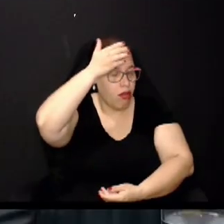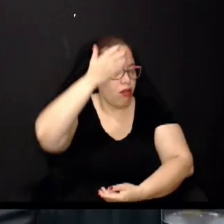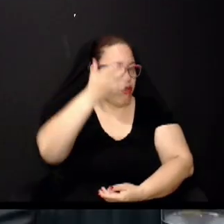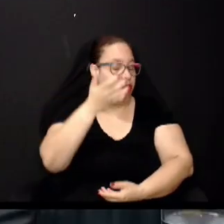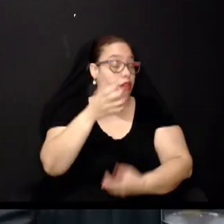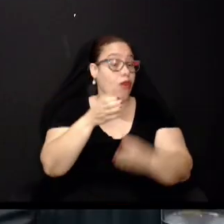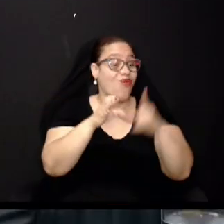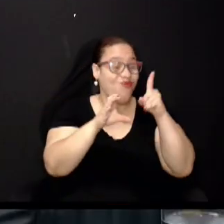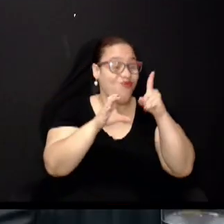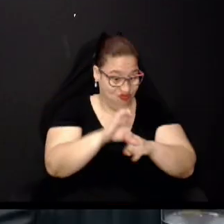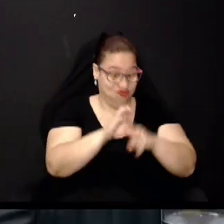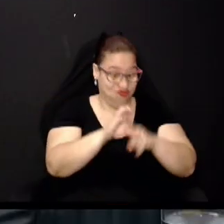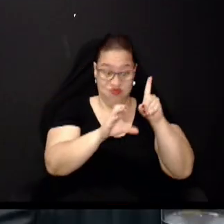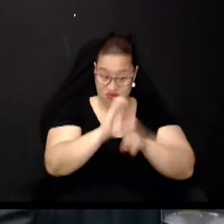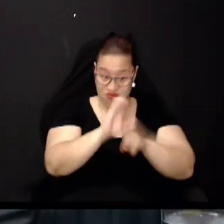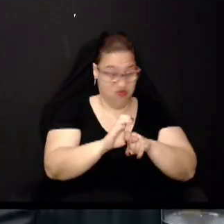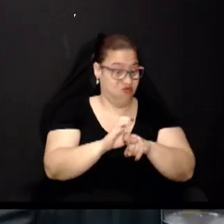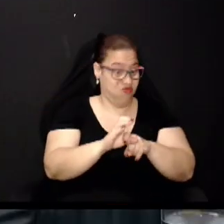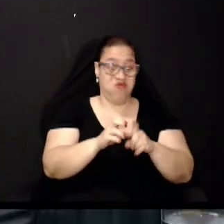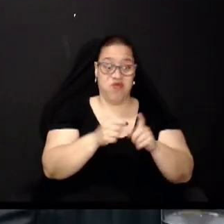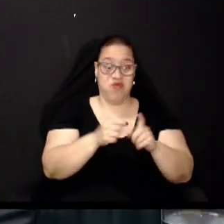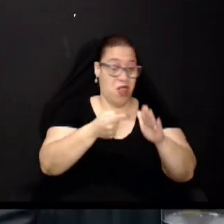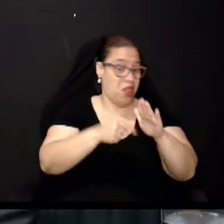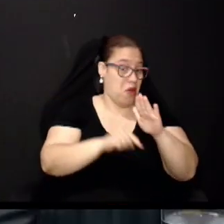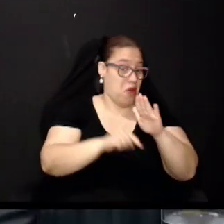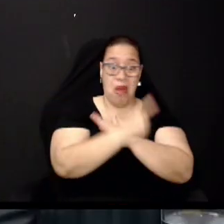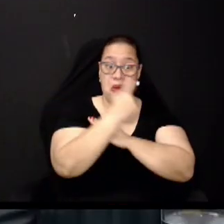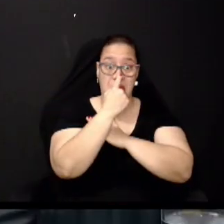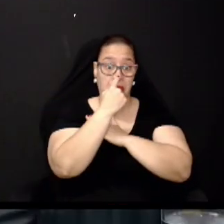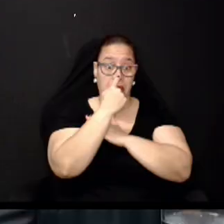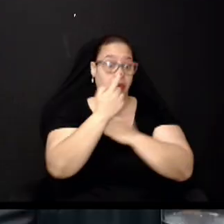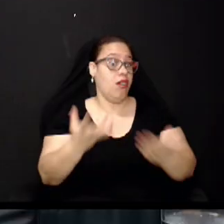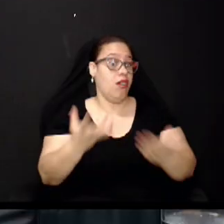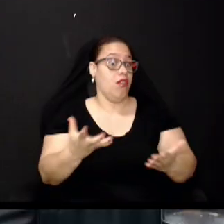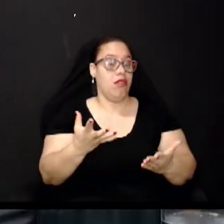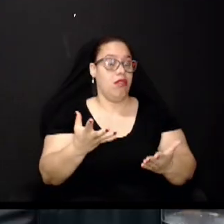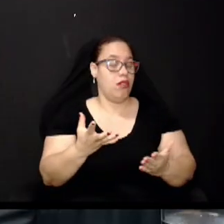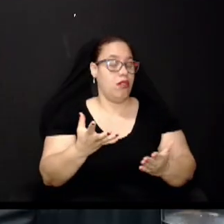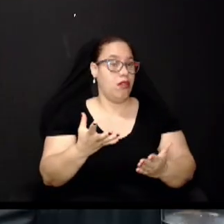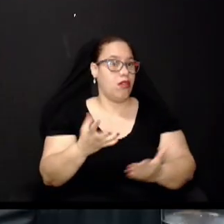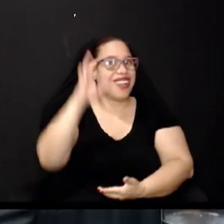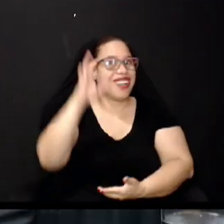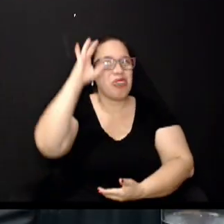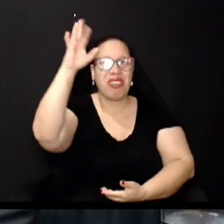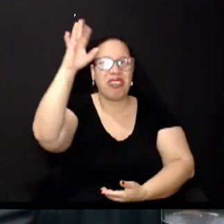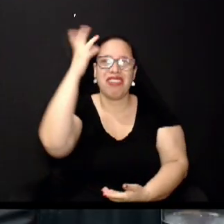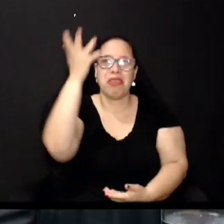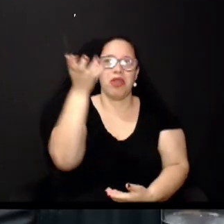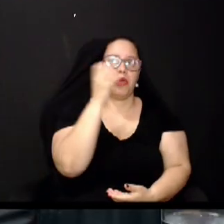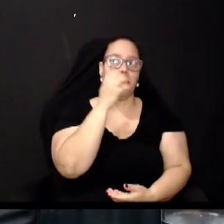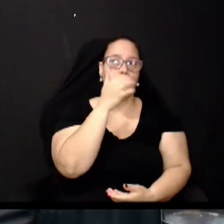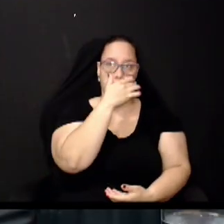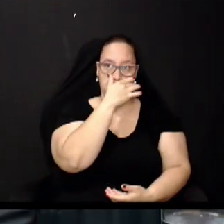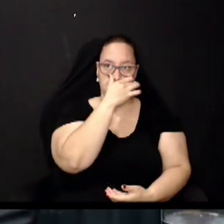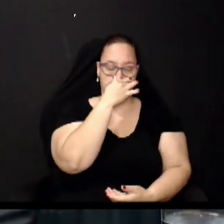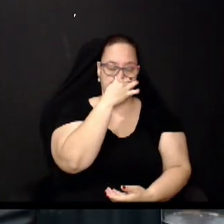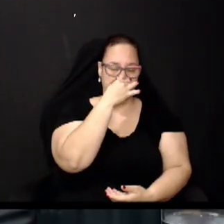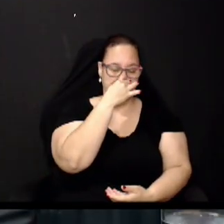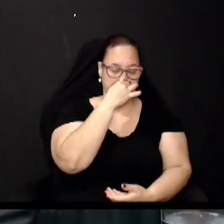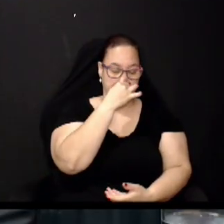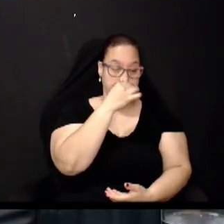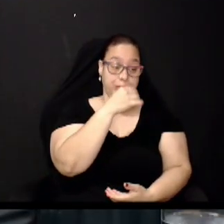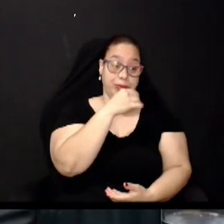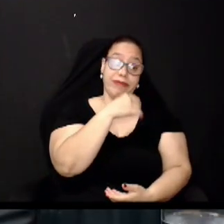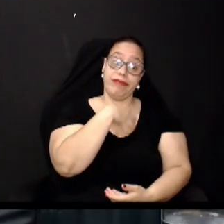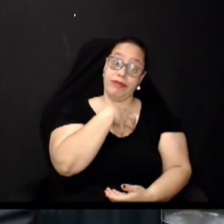se retroalimentando e passando por situações inimagináveis, né? Então, é um trabalho realmente